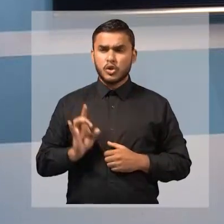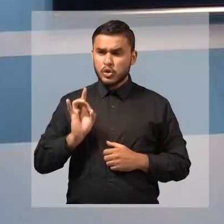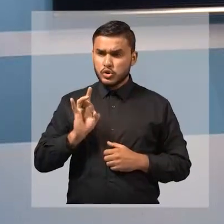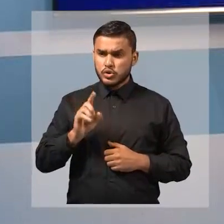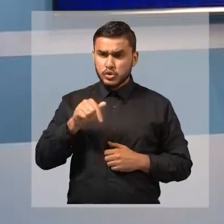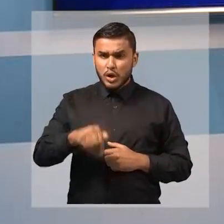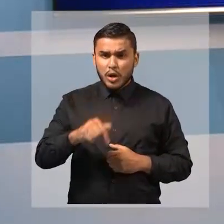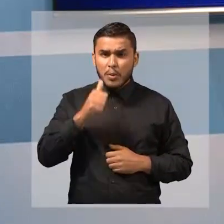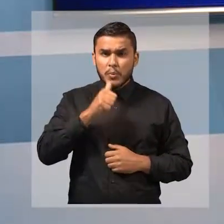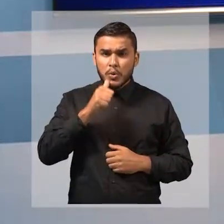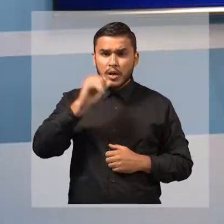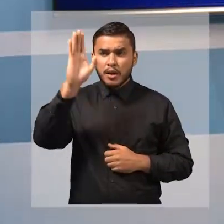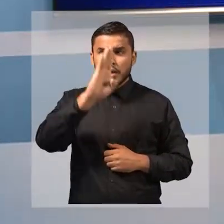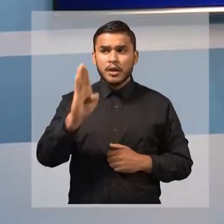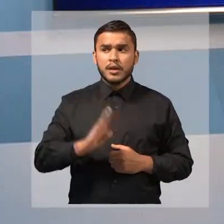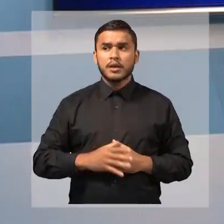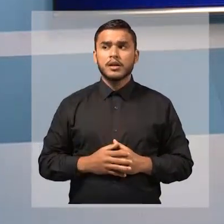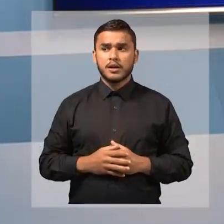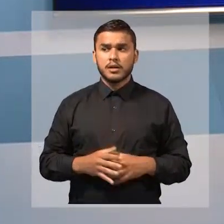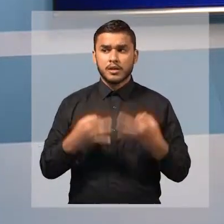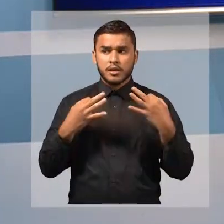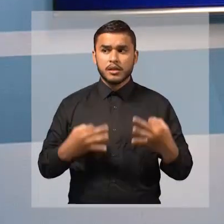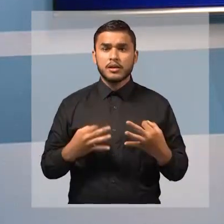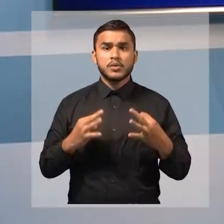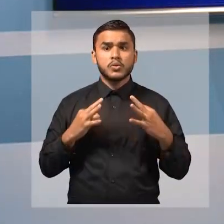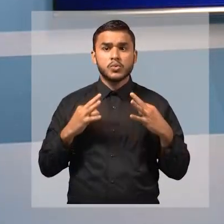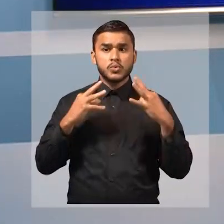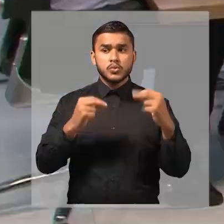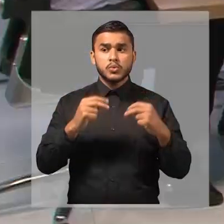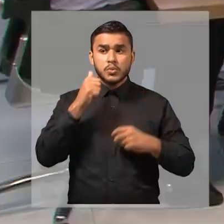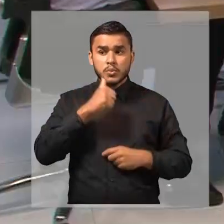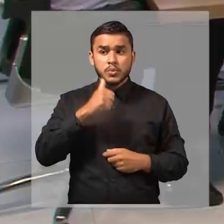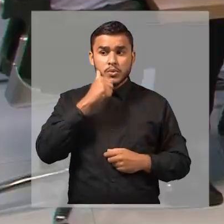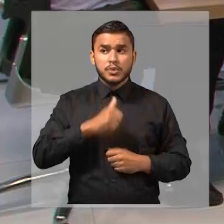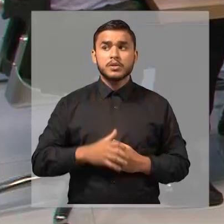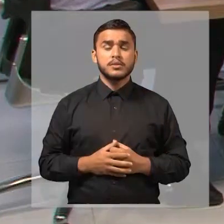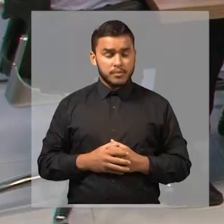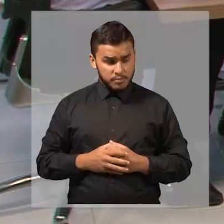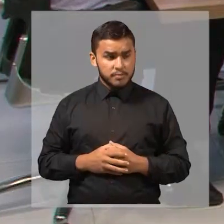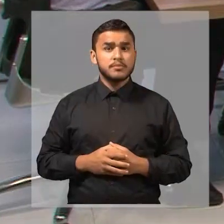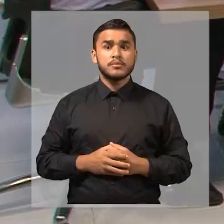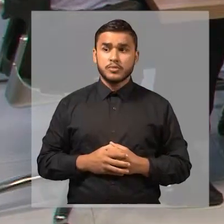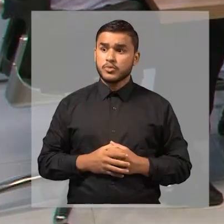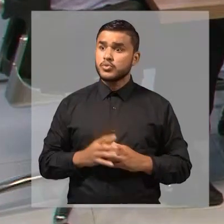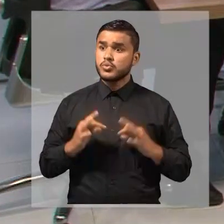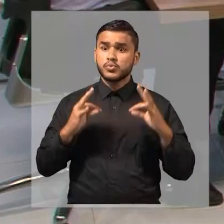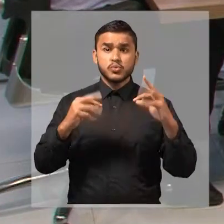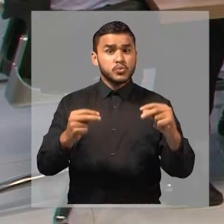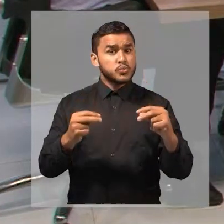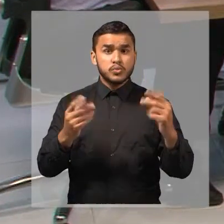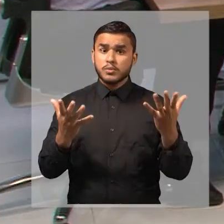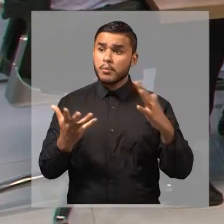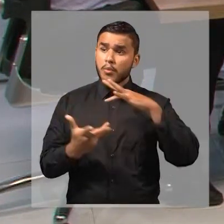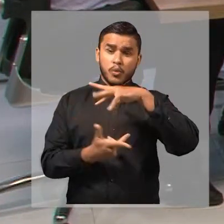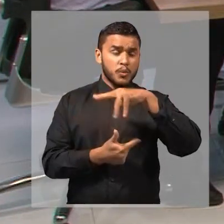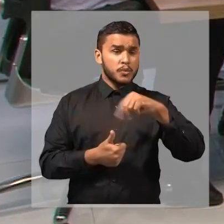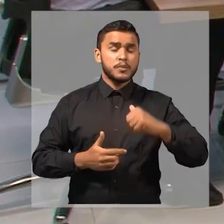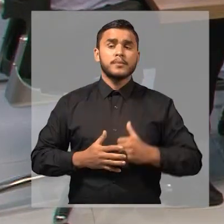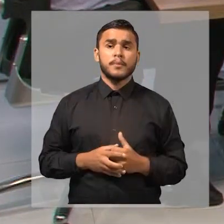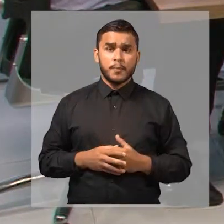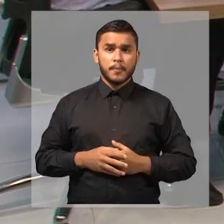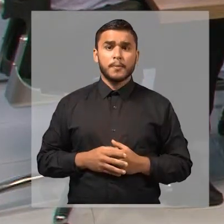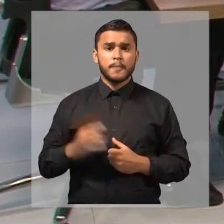mulheres brasileiras, não. Ele atenta contra a honra das mulheres em todo o mundo. Atenta contra a